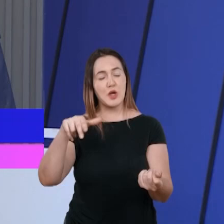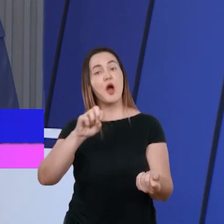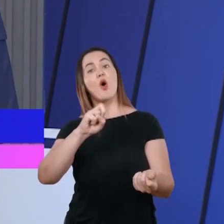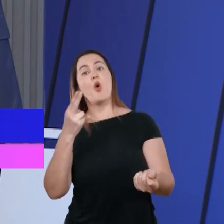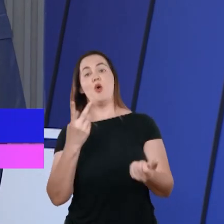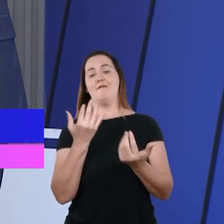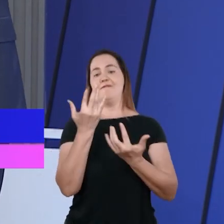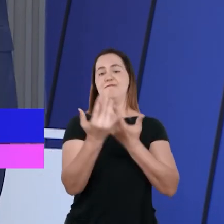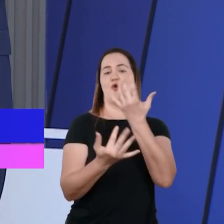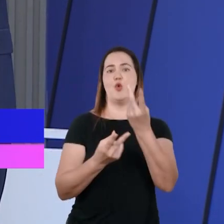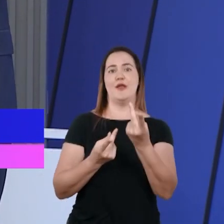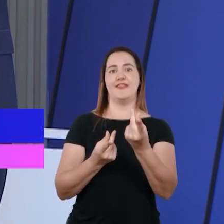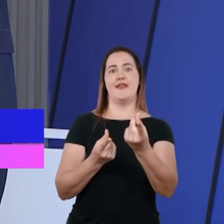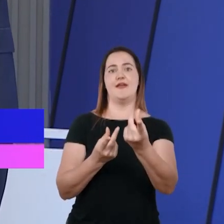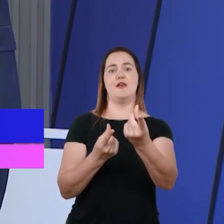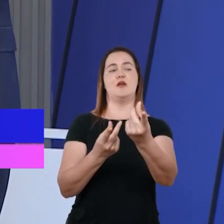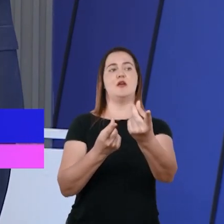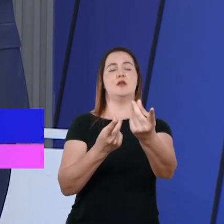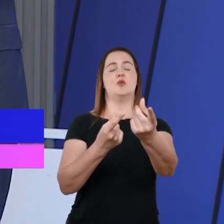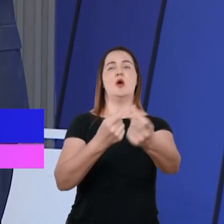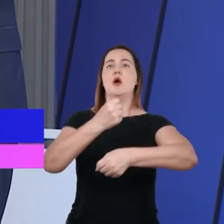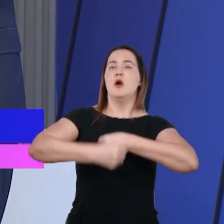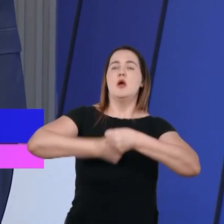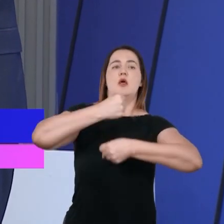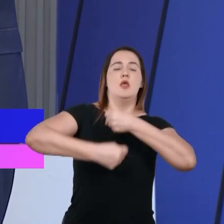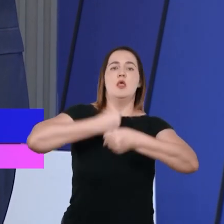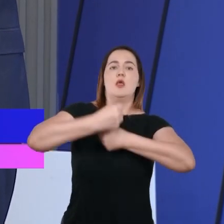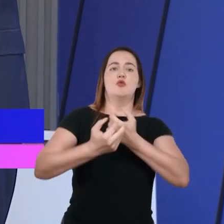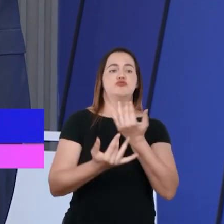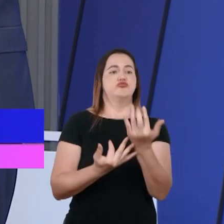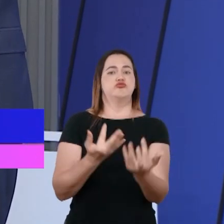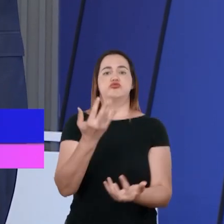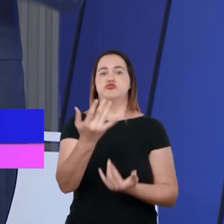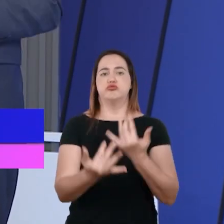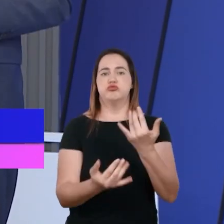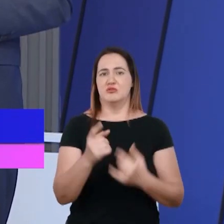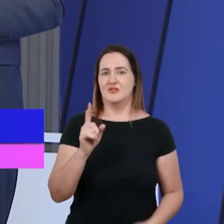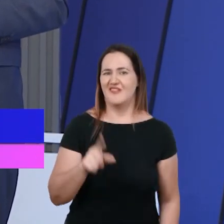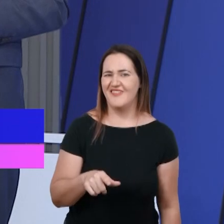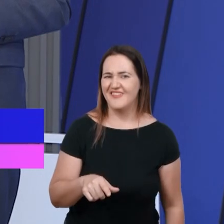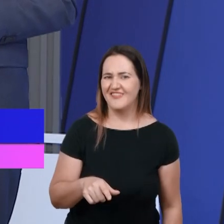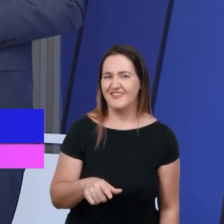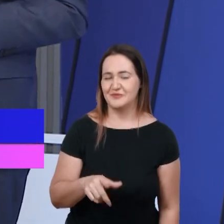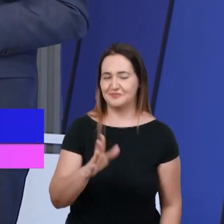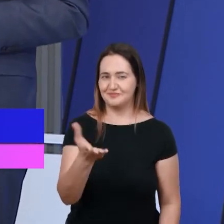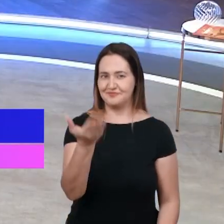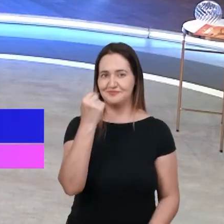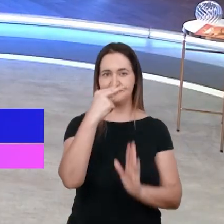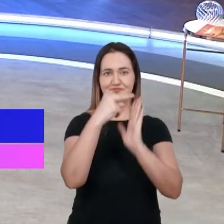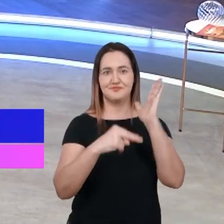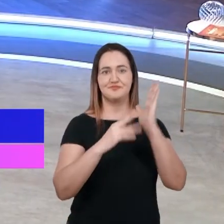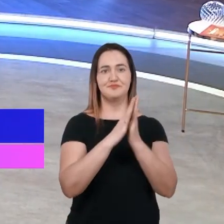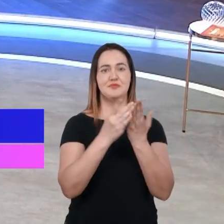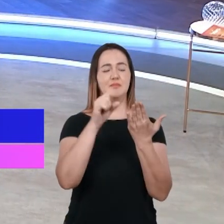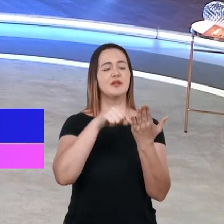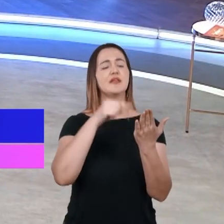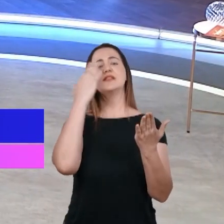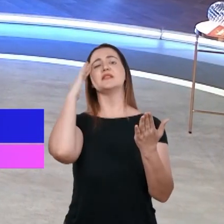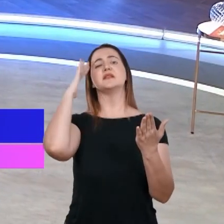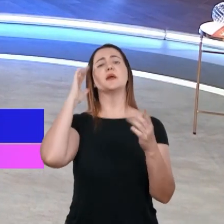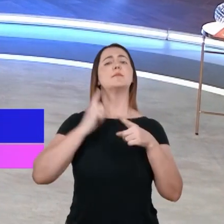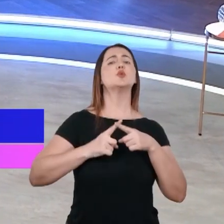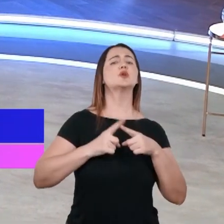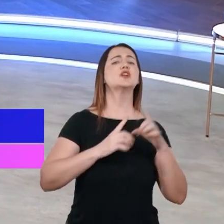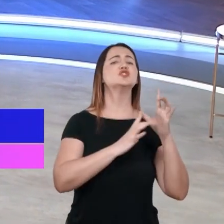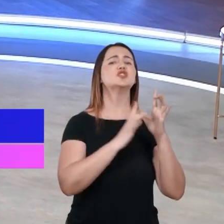chama que não se consome nunca e que existirá para toda a eternidade? Bom, vamos lá. A Bíblia,